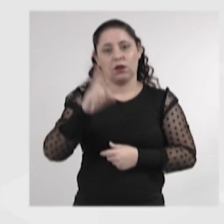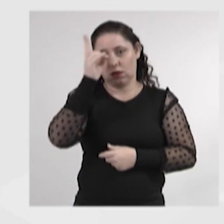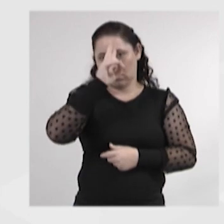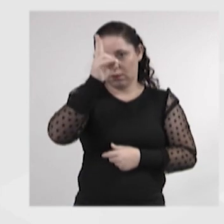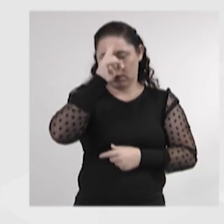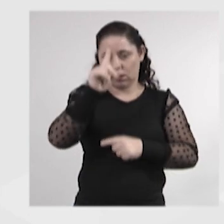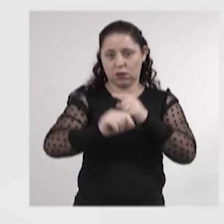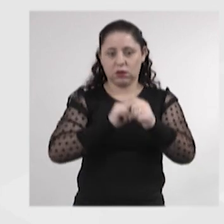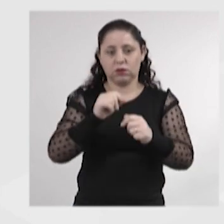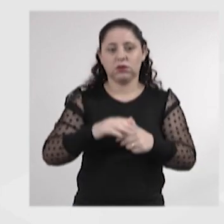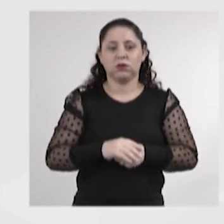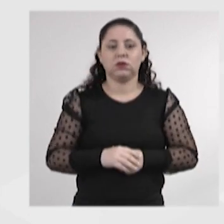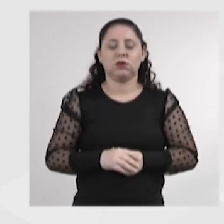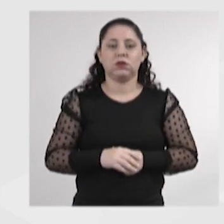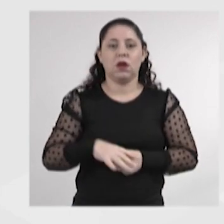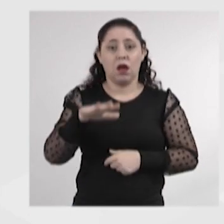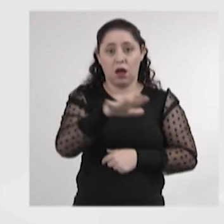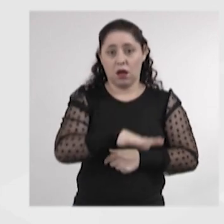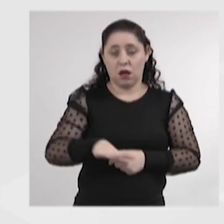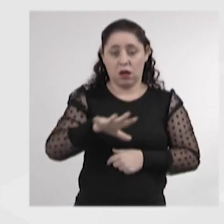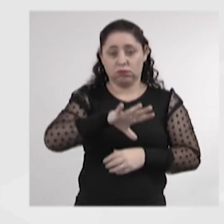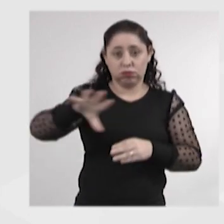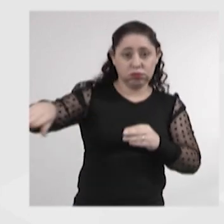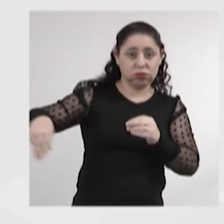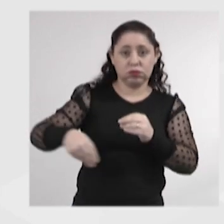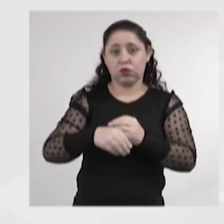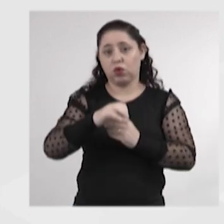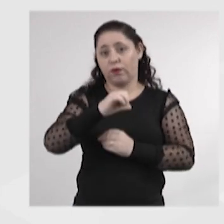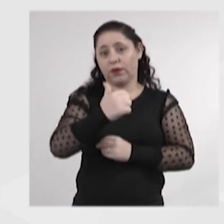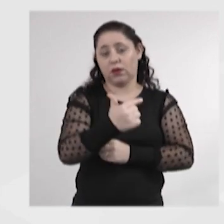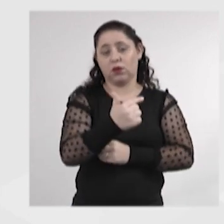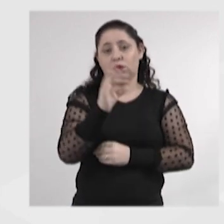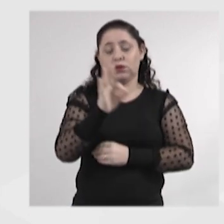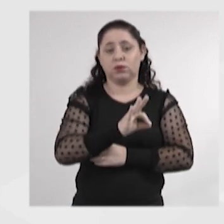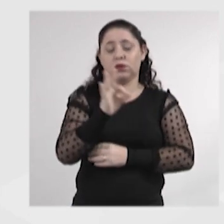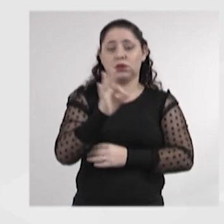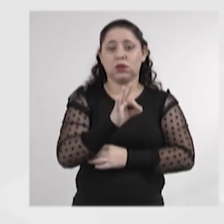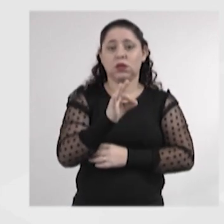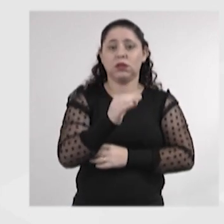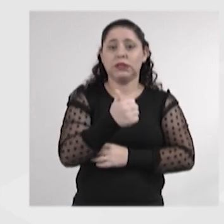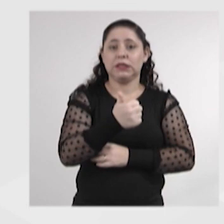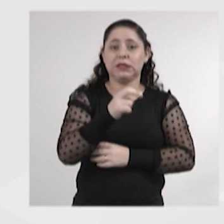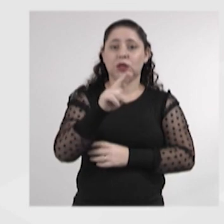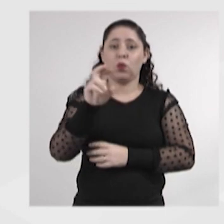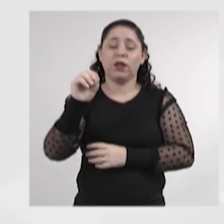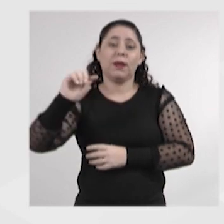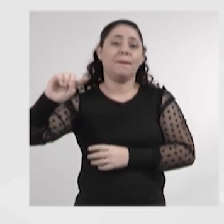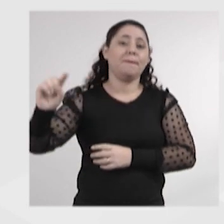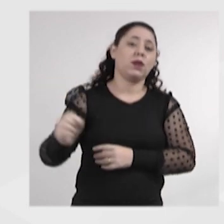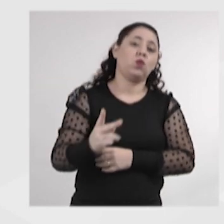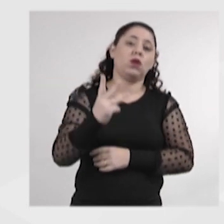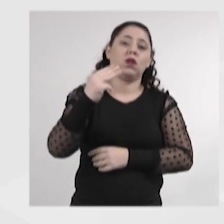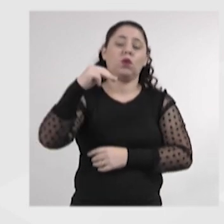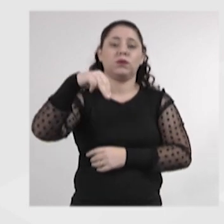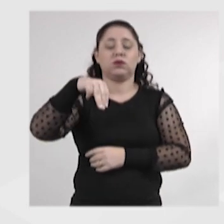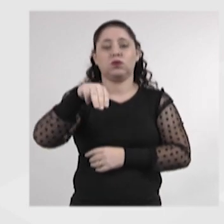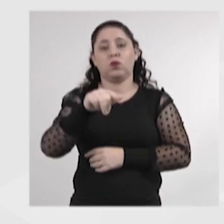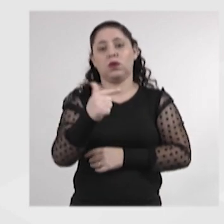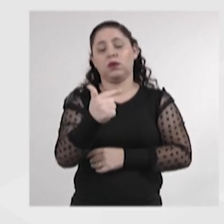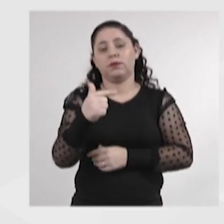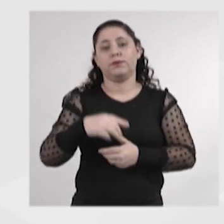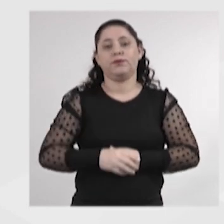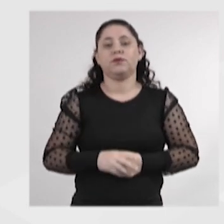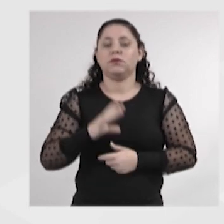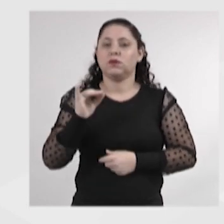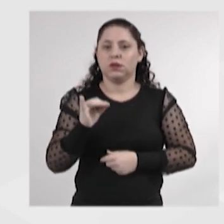que esta é a área incremental. Então, nós estamos em 92% de praticamente 150 mil quilômetros quadrados. Se